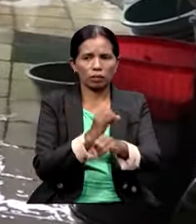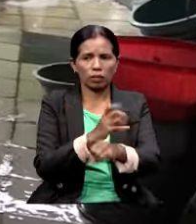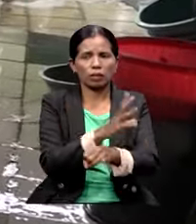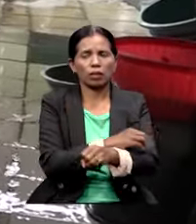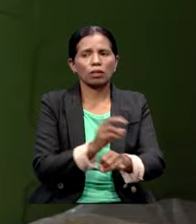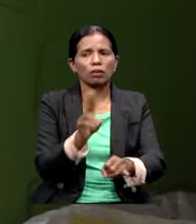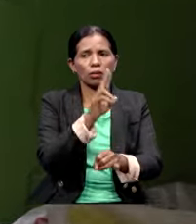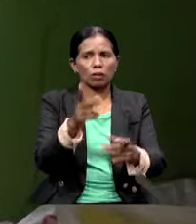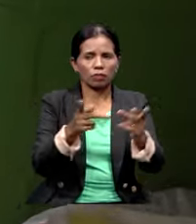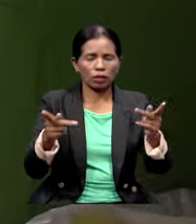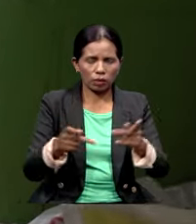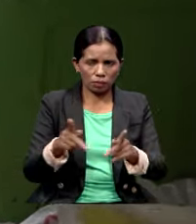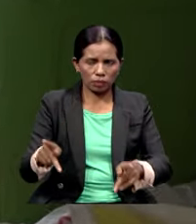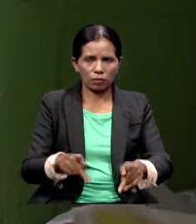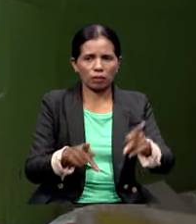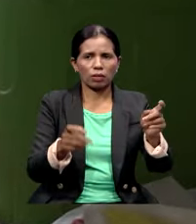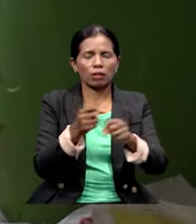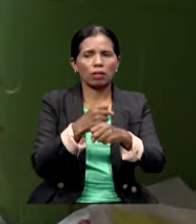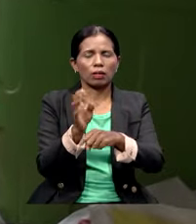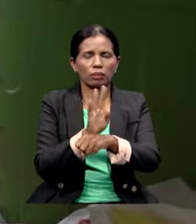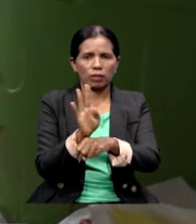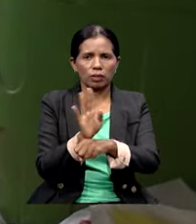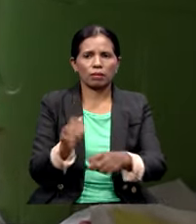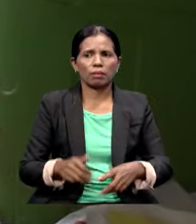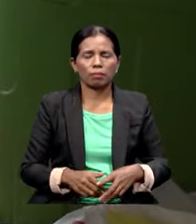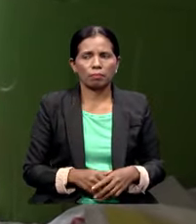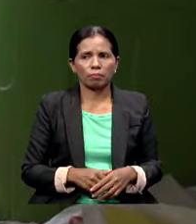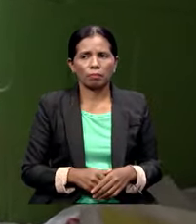ocupa hela espaço público, onde halo negócio. Equipa cobertura, ZMN.